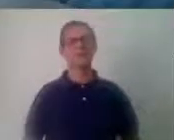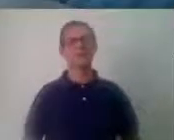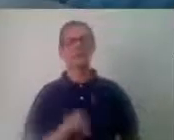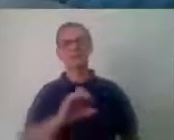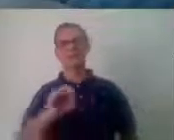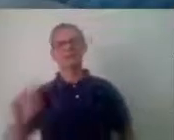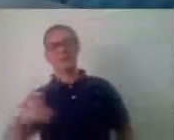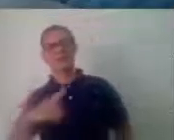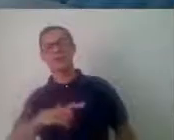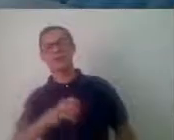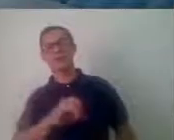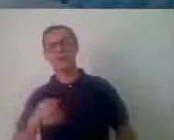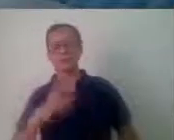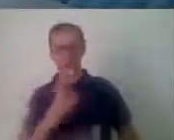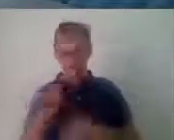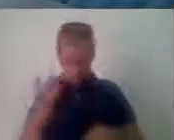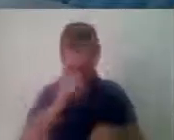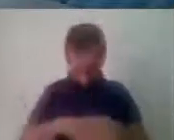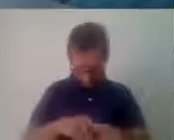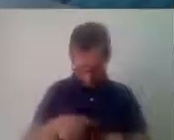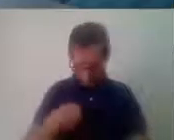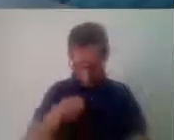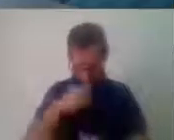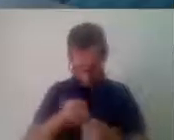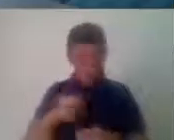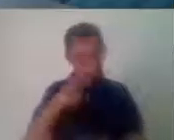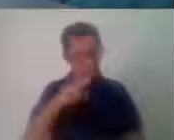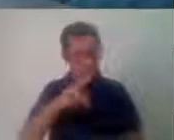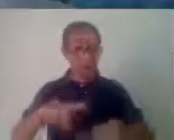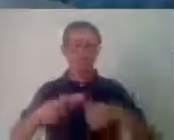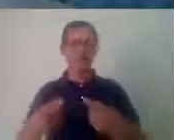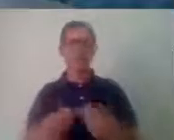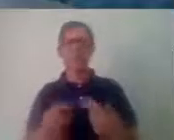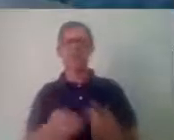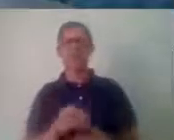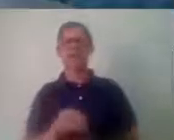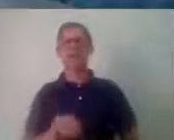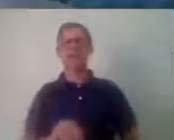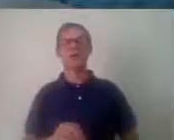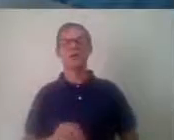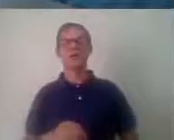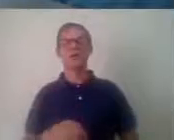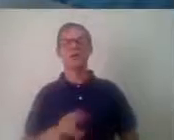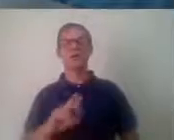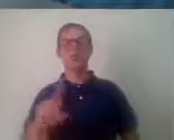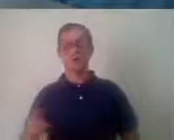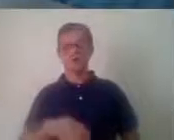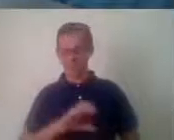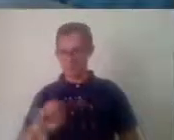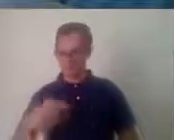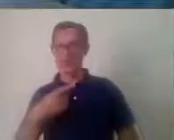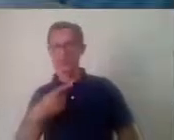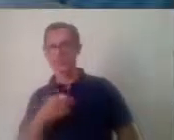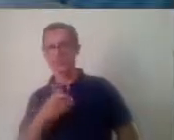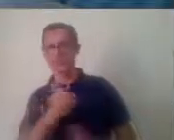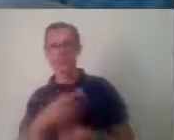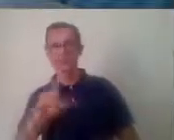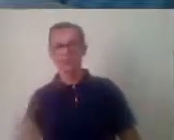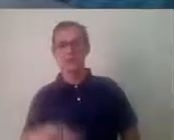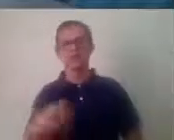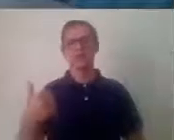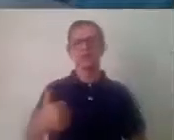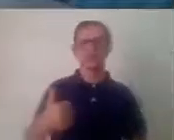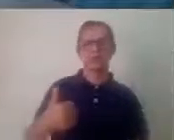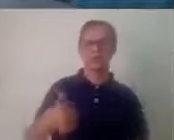zeram. Tem que zerar ao mesmo tempo. Como é que eu vou fazer isso, professora? Iguala as duas derivadas a zero. Você já não encontrou as derivadas de primeira